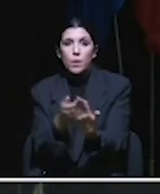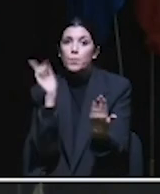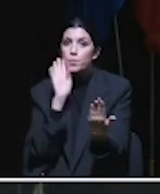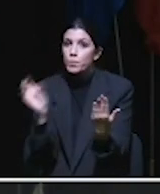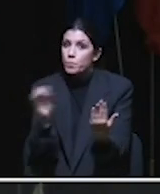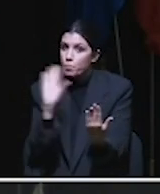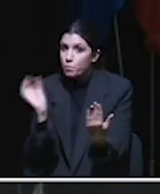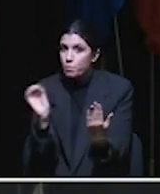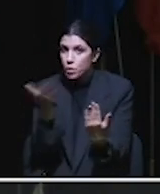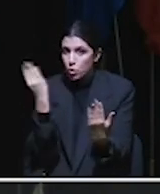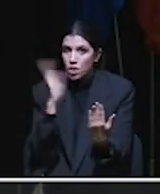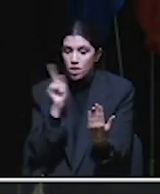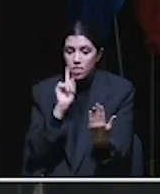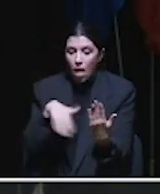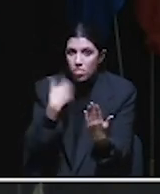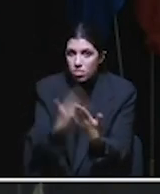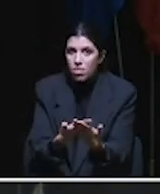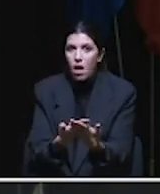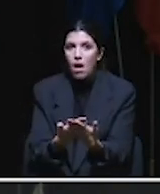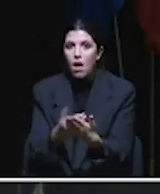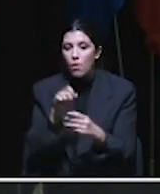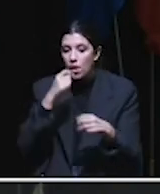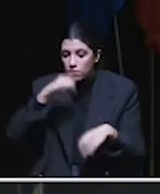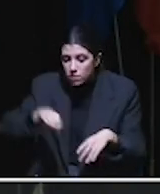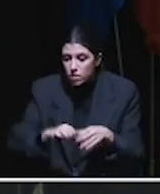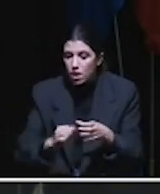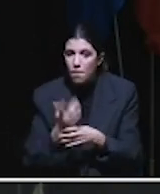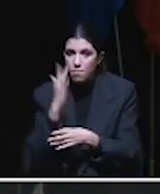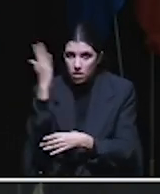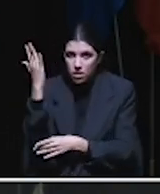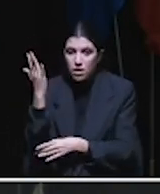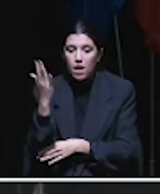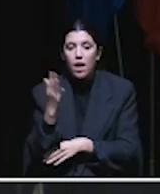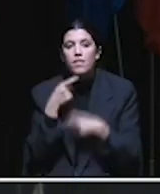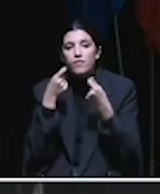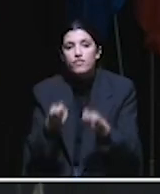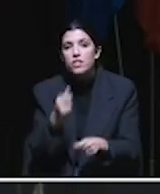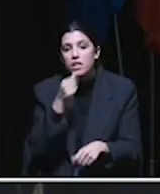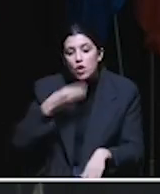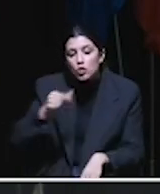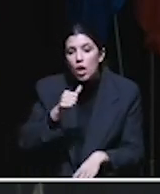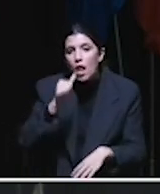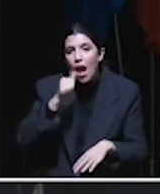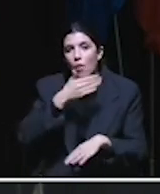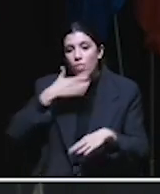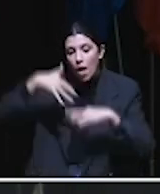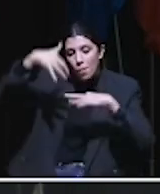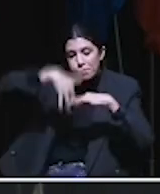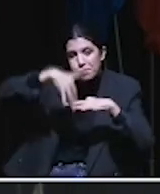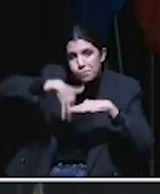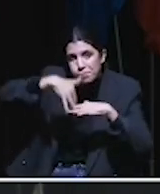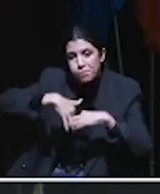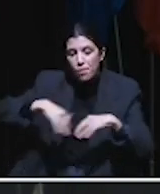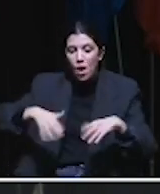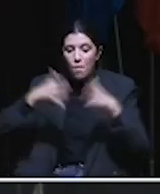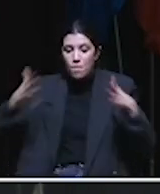prioridade. Acelerar a plantação de árvores por toda a cidade, investir na permeabilização dos solos, aumentar os espaços